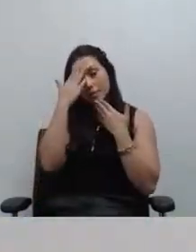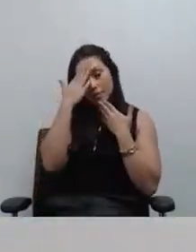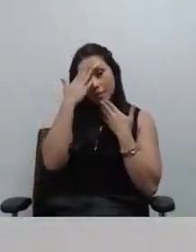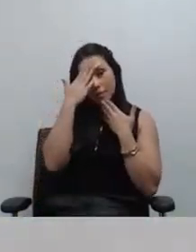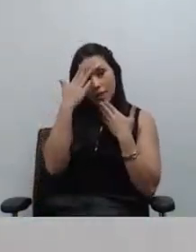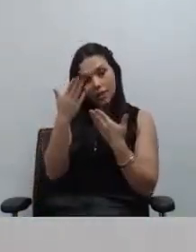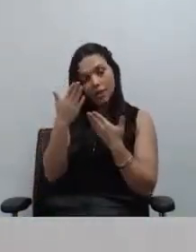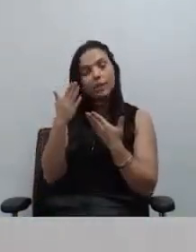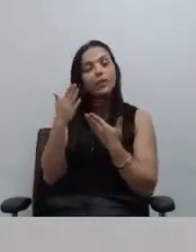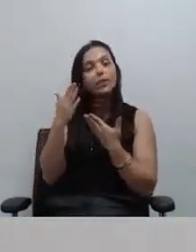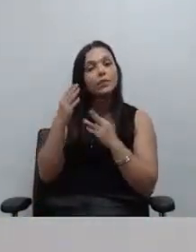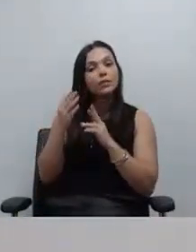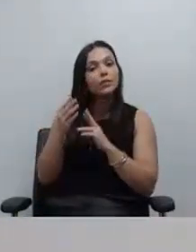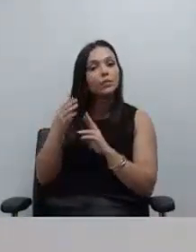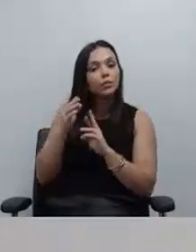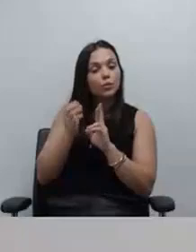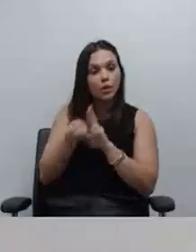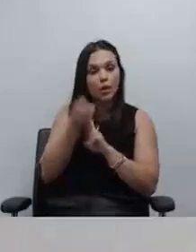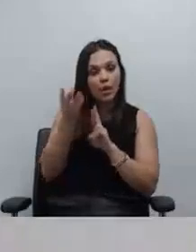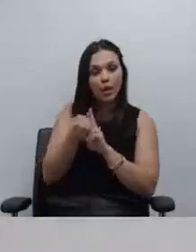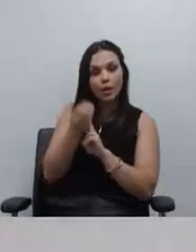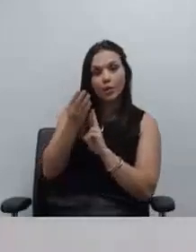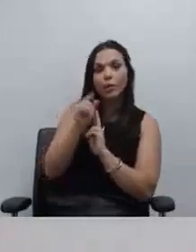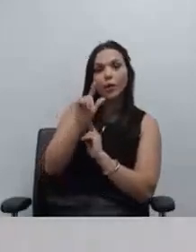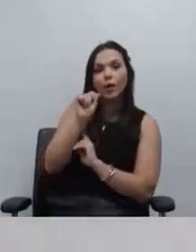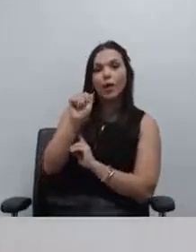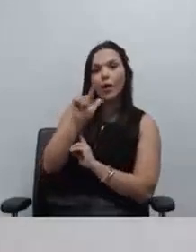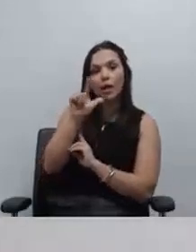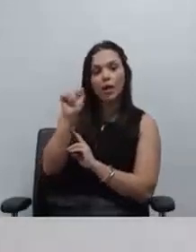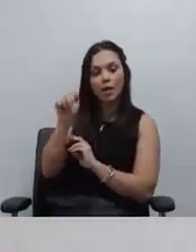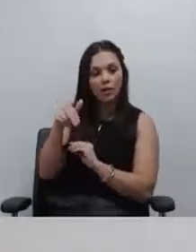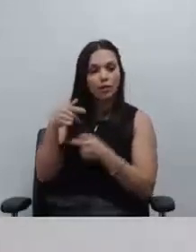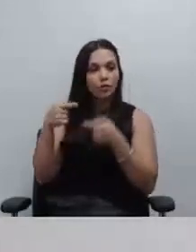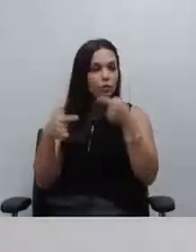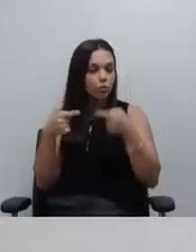Agradeço ao conselheiro relator. Em discussão?